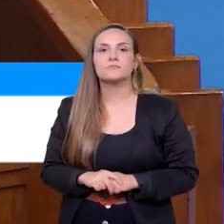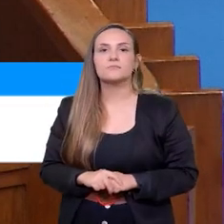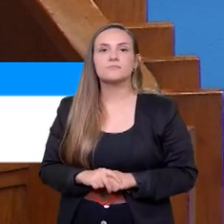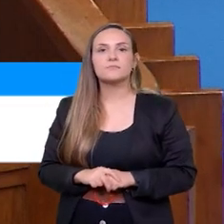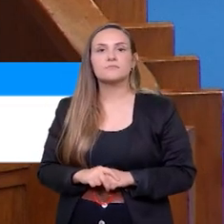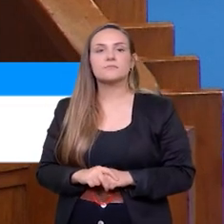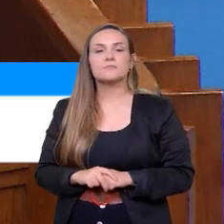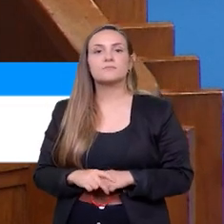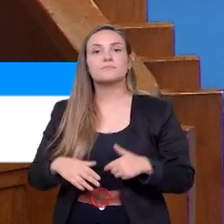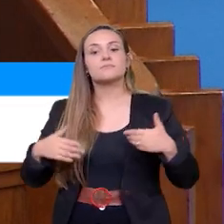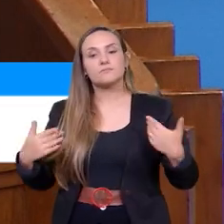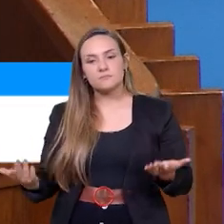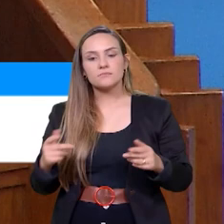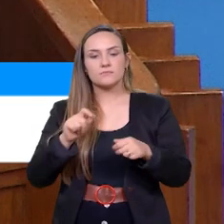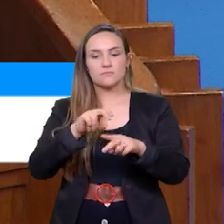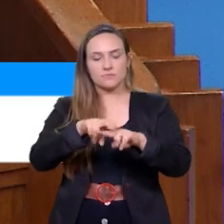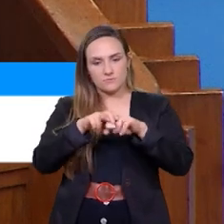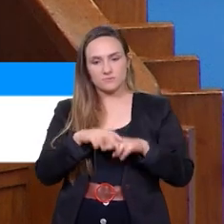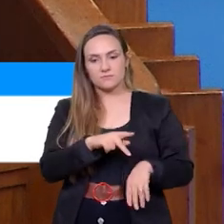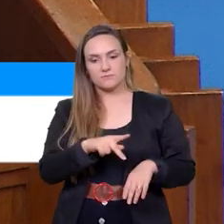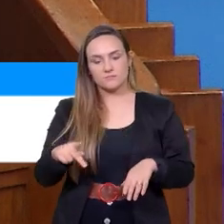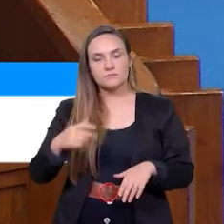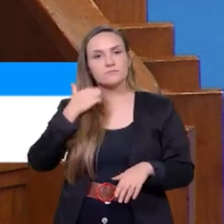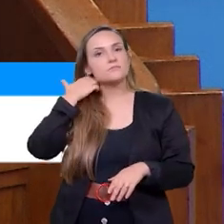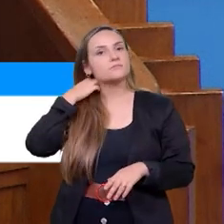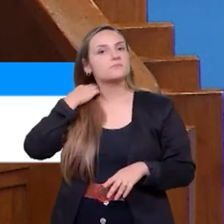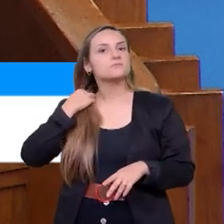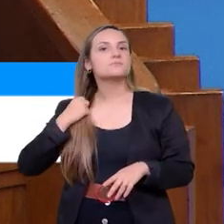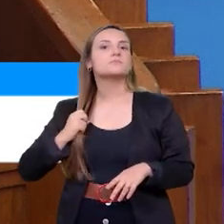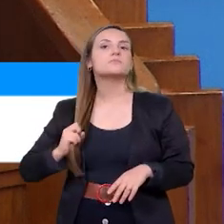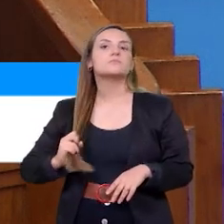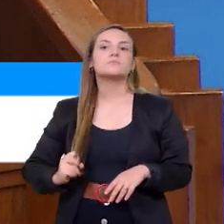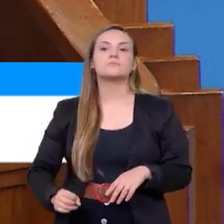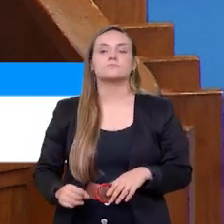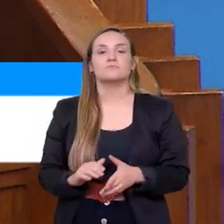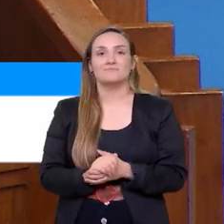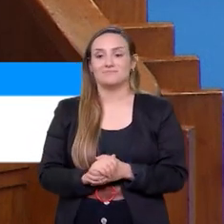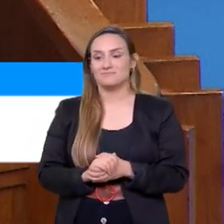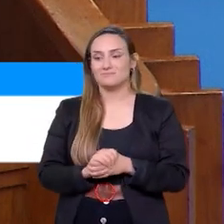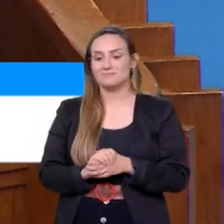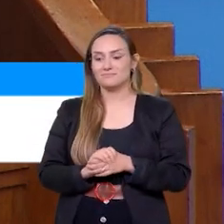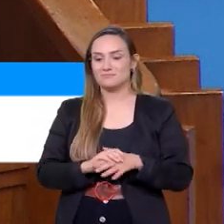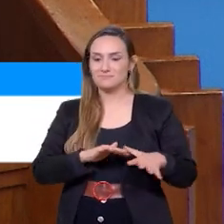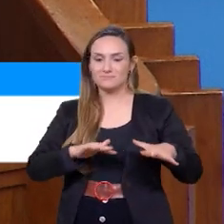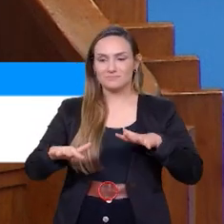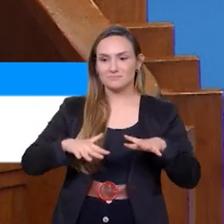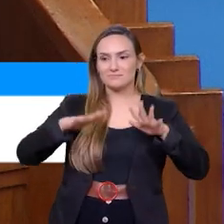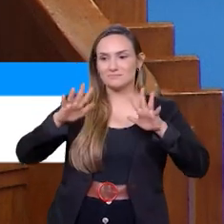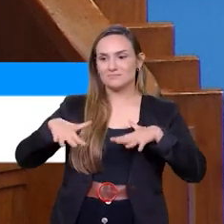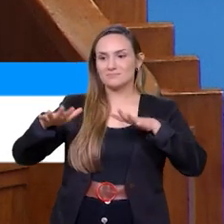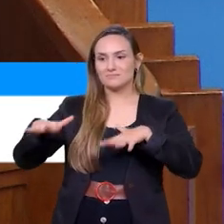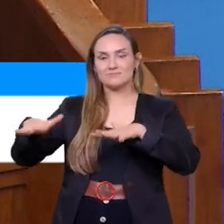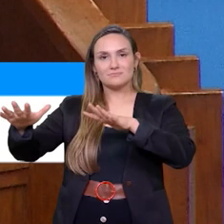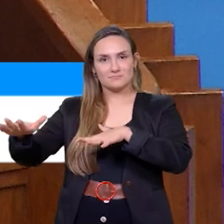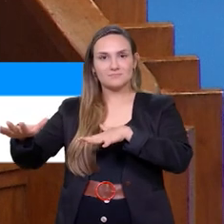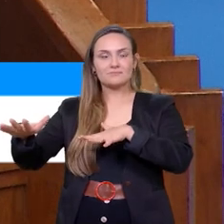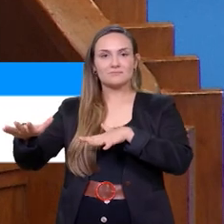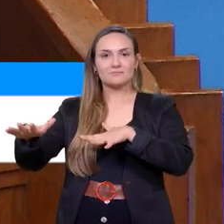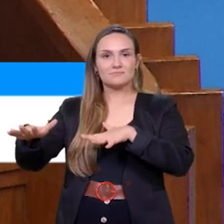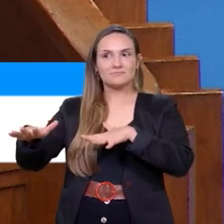nas outras quatro eleições que venceu governou o Brasil então senhor presidente